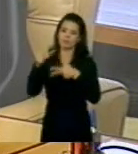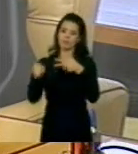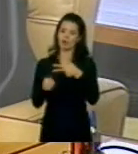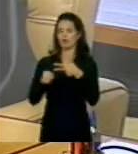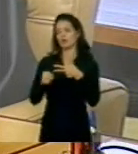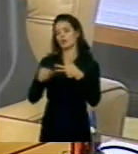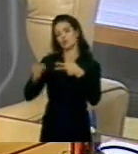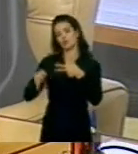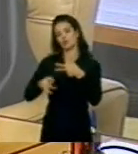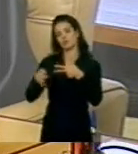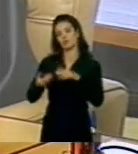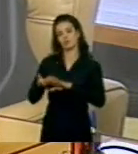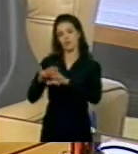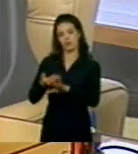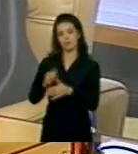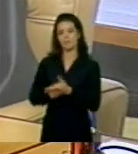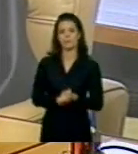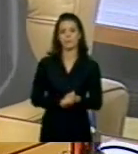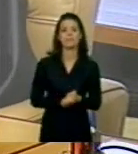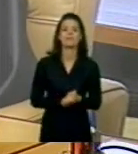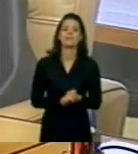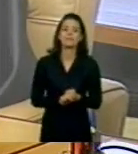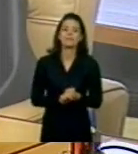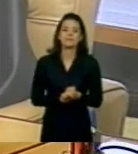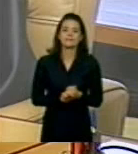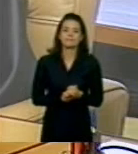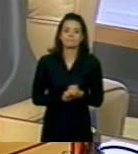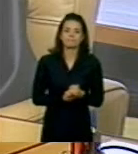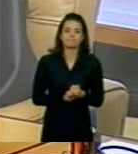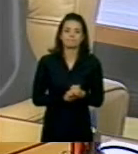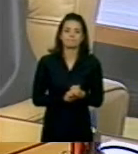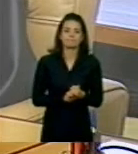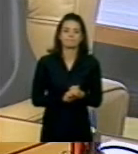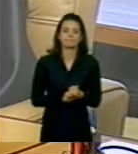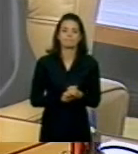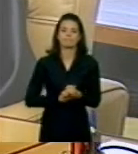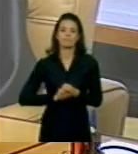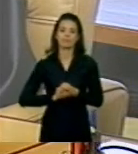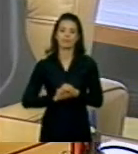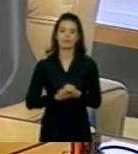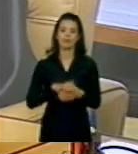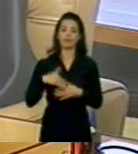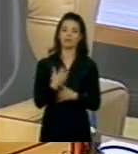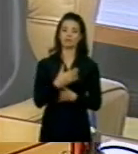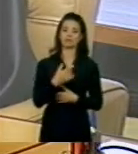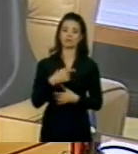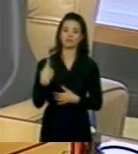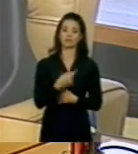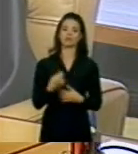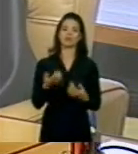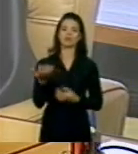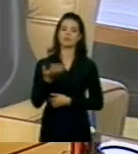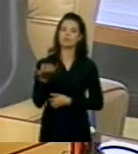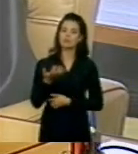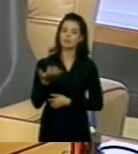Judiciário? Na mesma direção, a pretensão exposta na inicial pretende, a rigor, ao fim